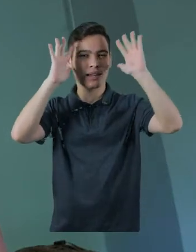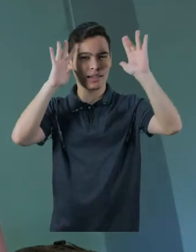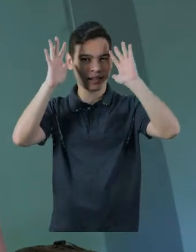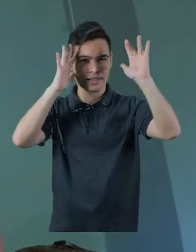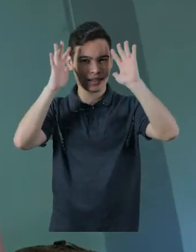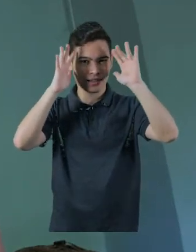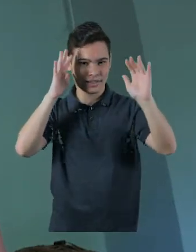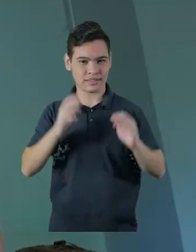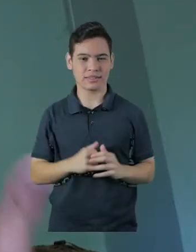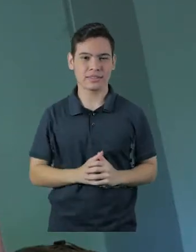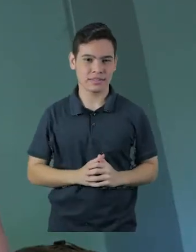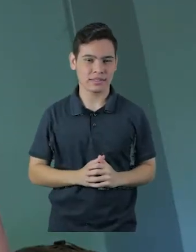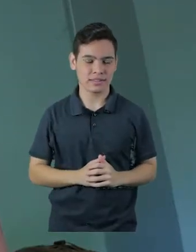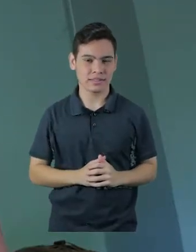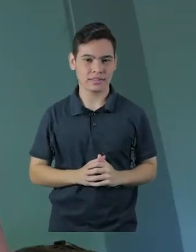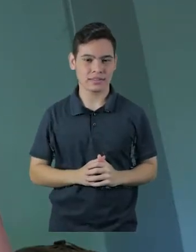mesmo,